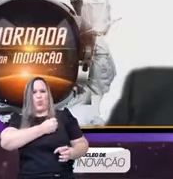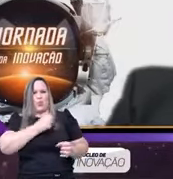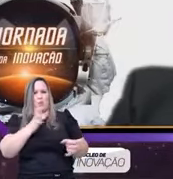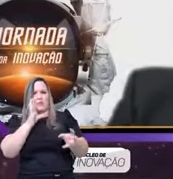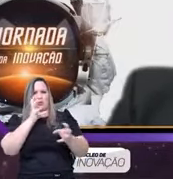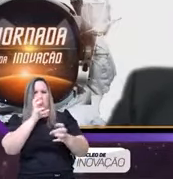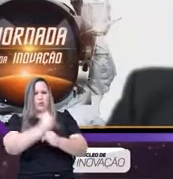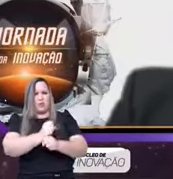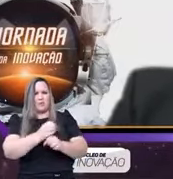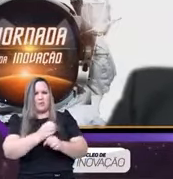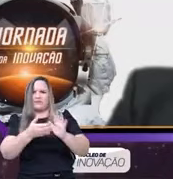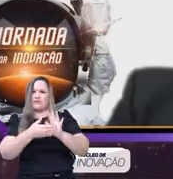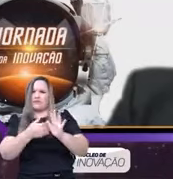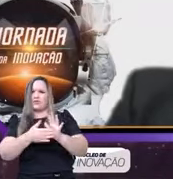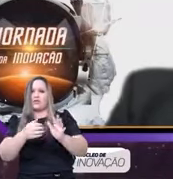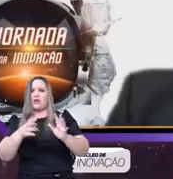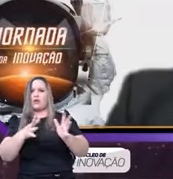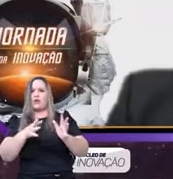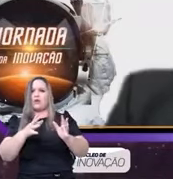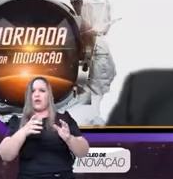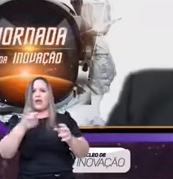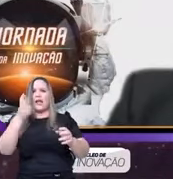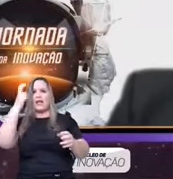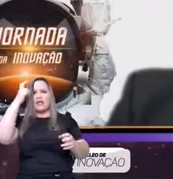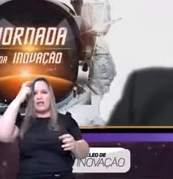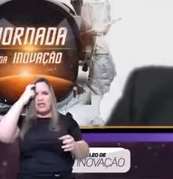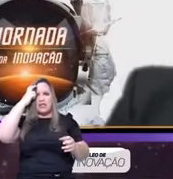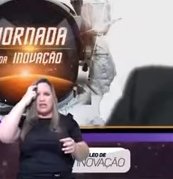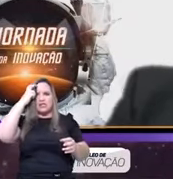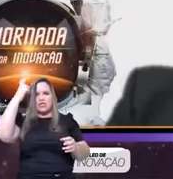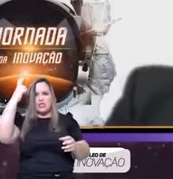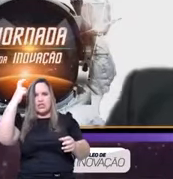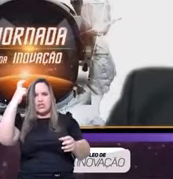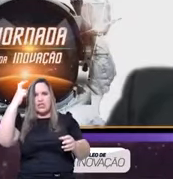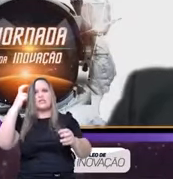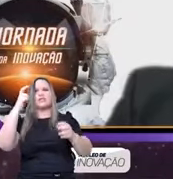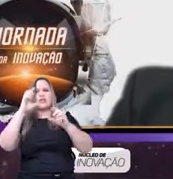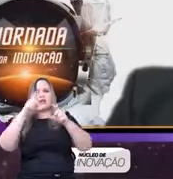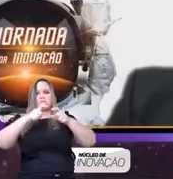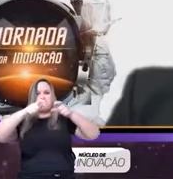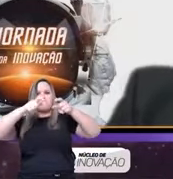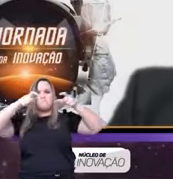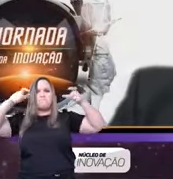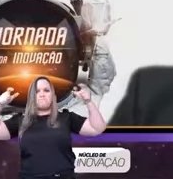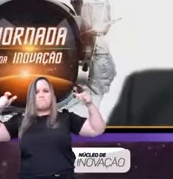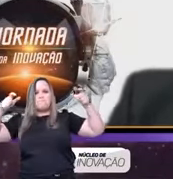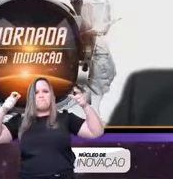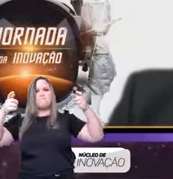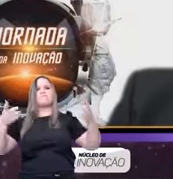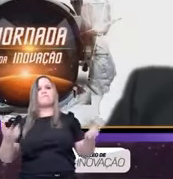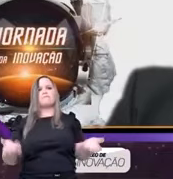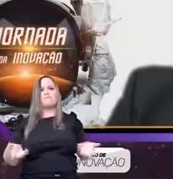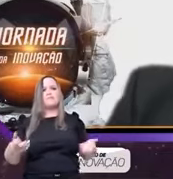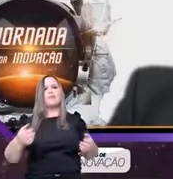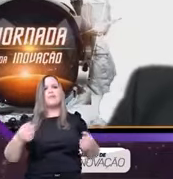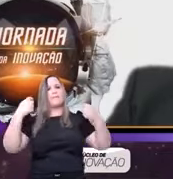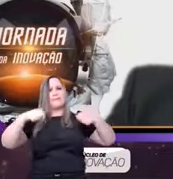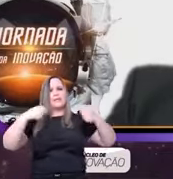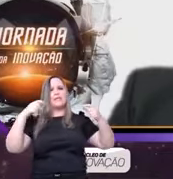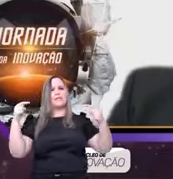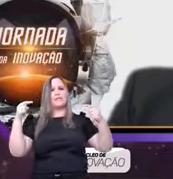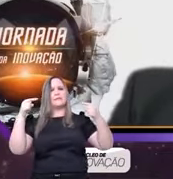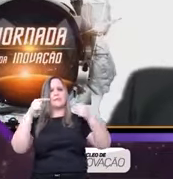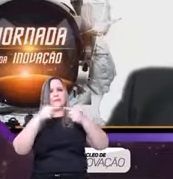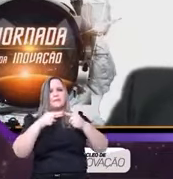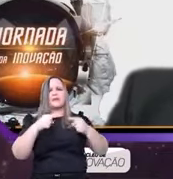e colocar o termo inteligência aumentada. Eu acho que no judiciário é esse o termo que tem que ser aplicado. É